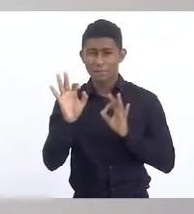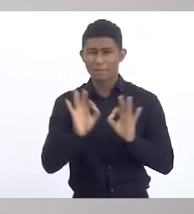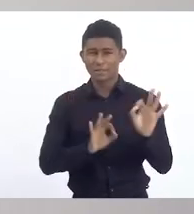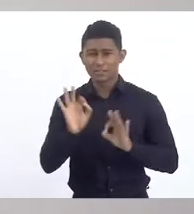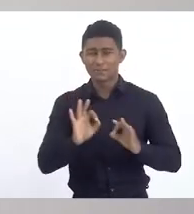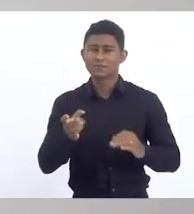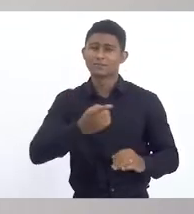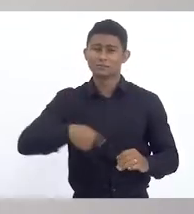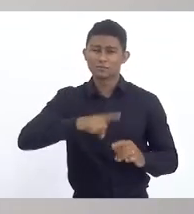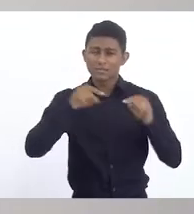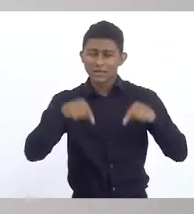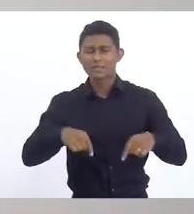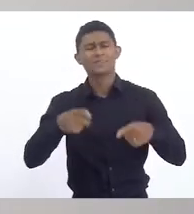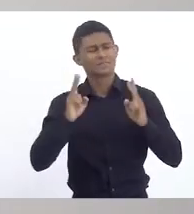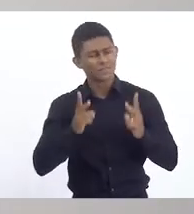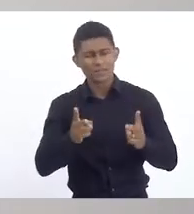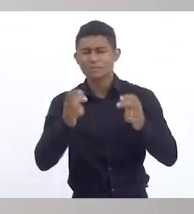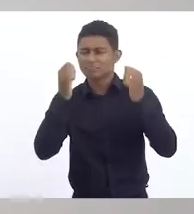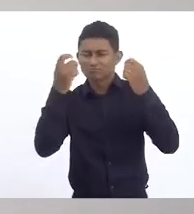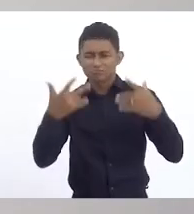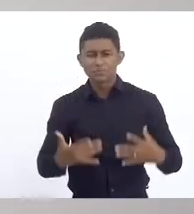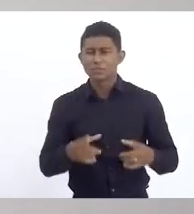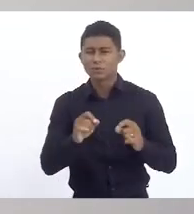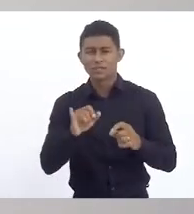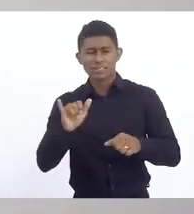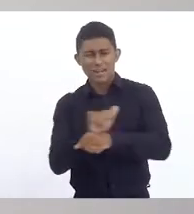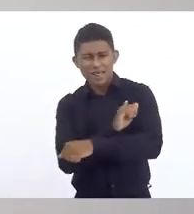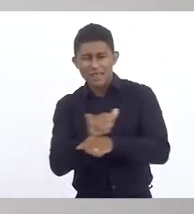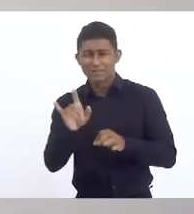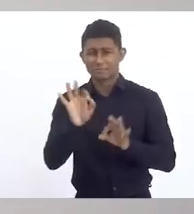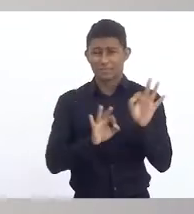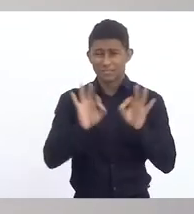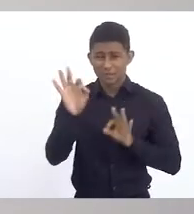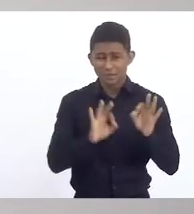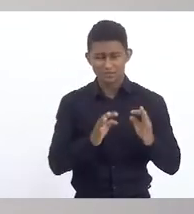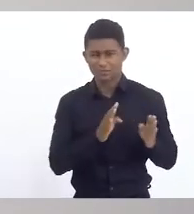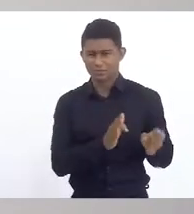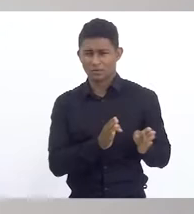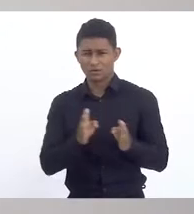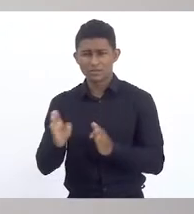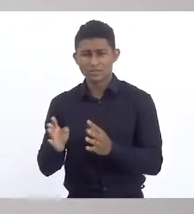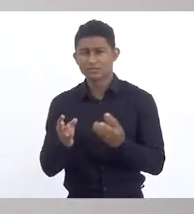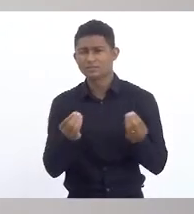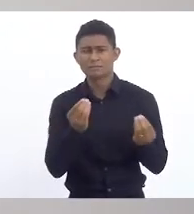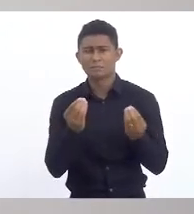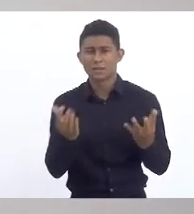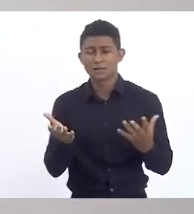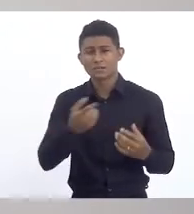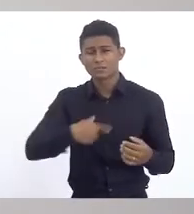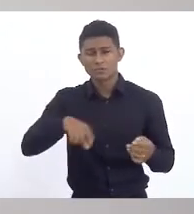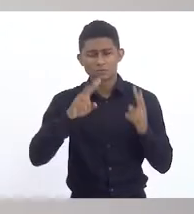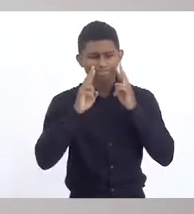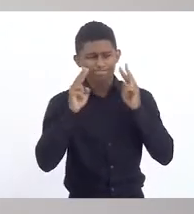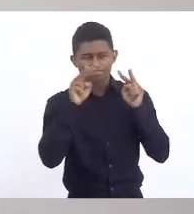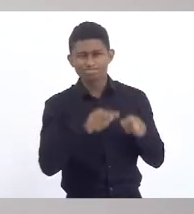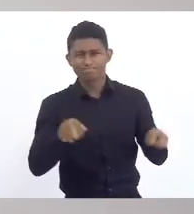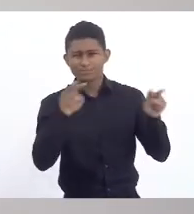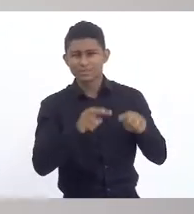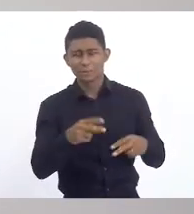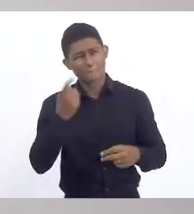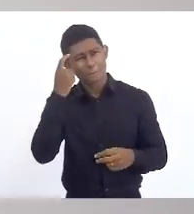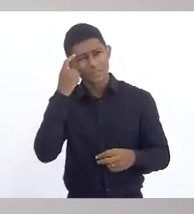aqui, criar um planejamento estratégico, organizado, para que você possa visar a qualidade desse